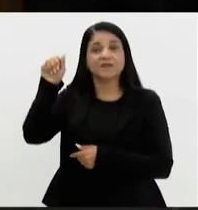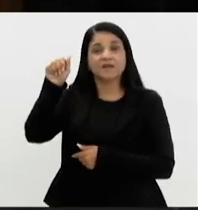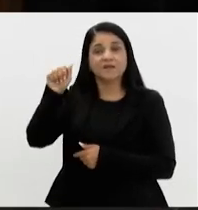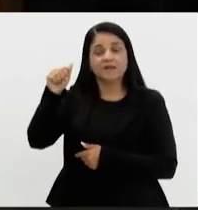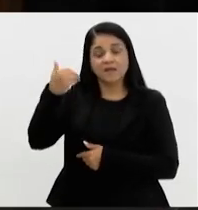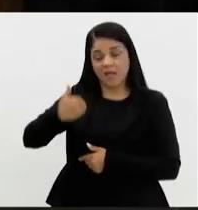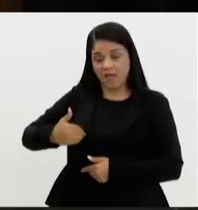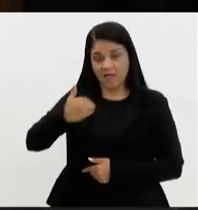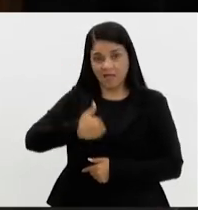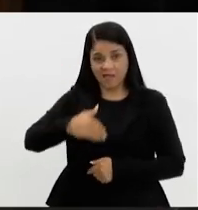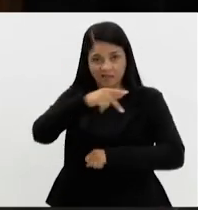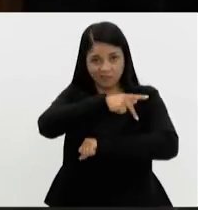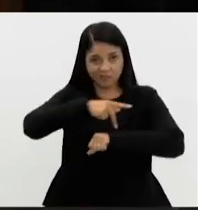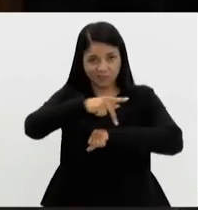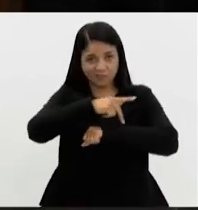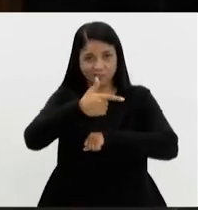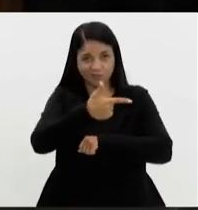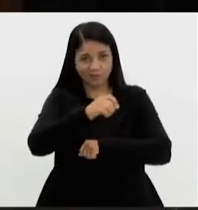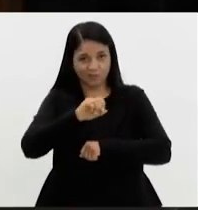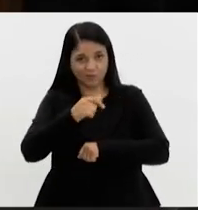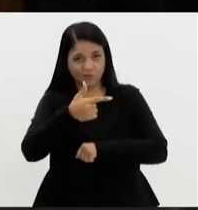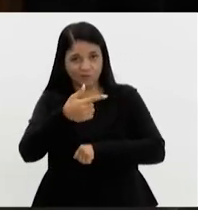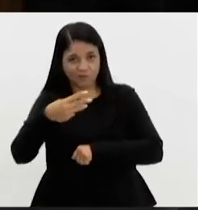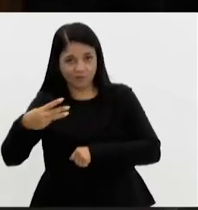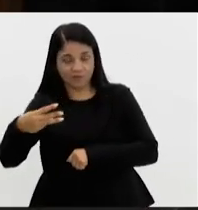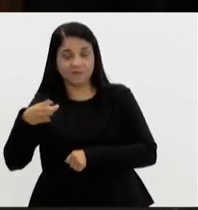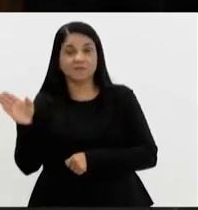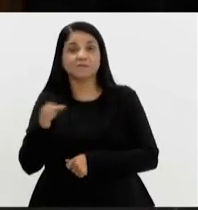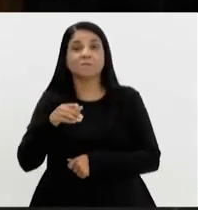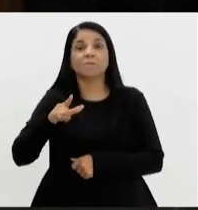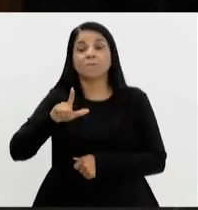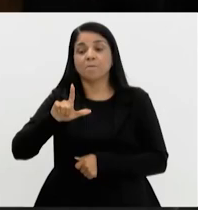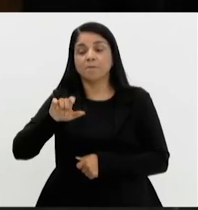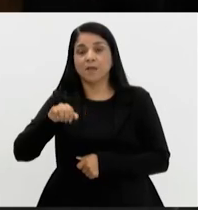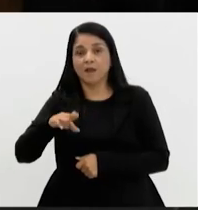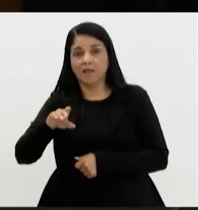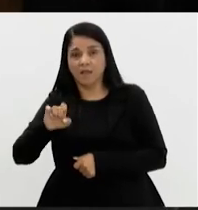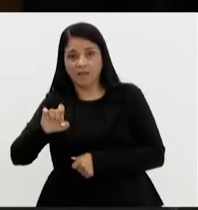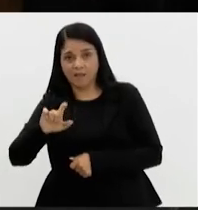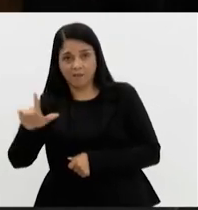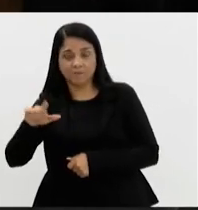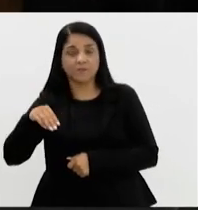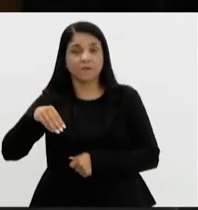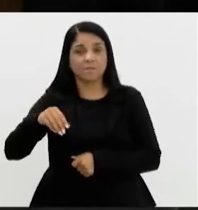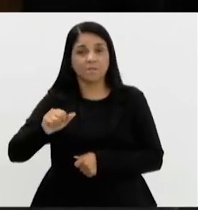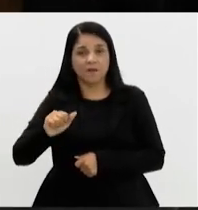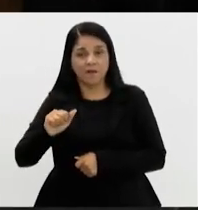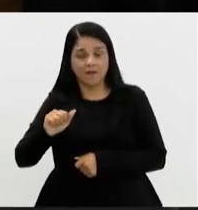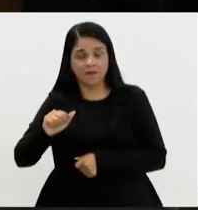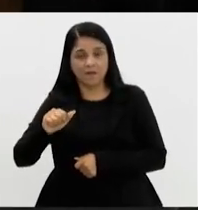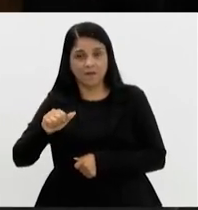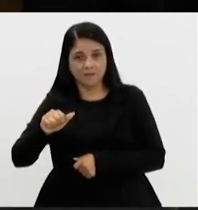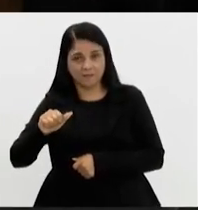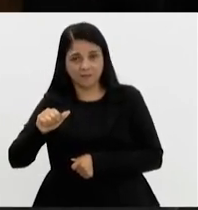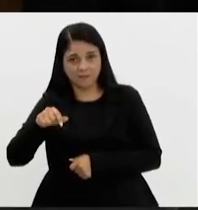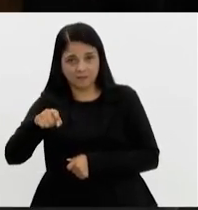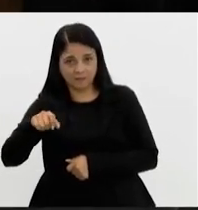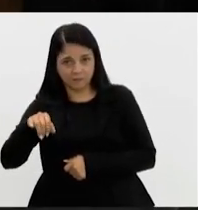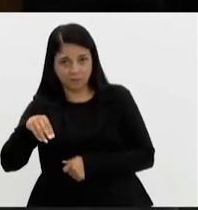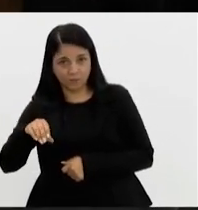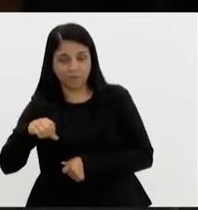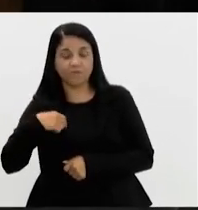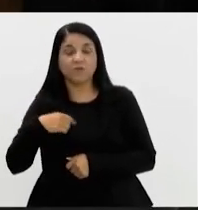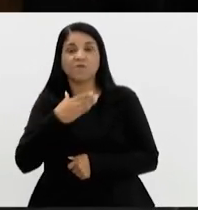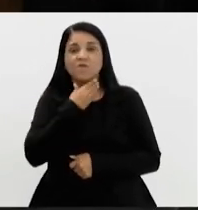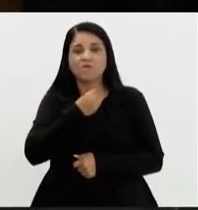2023 aonde tanto melei quanto massam foram foram vítimas e algos de falsas notícias ao longo do